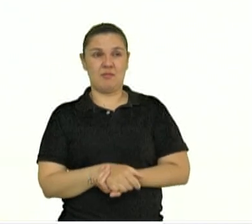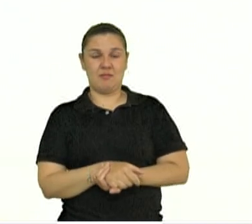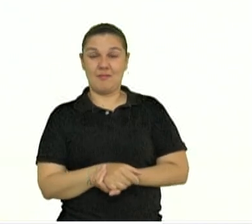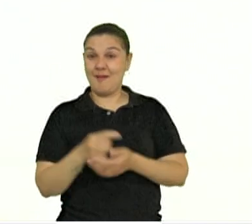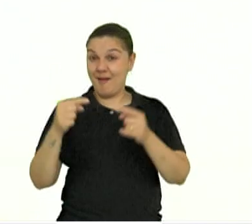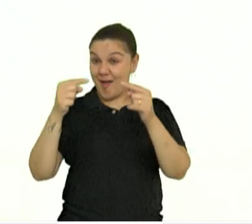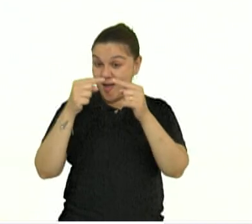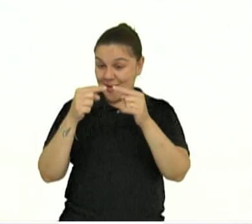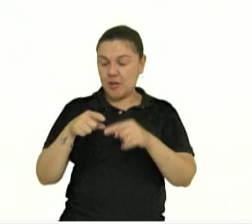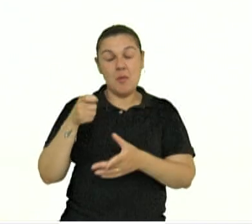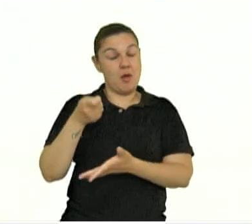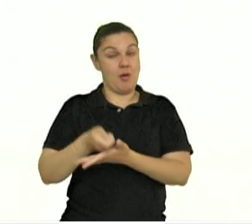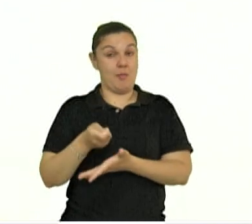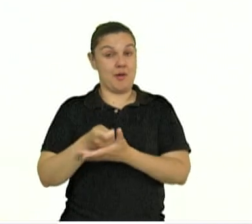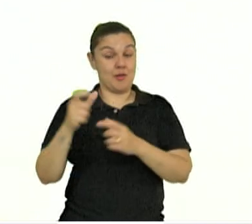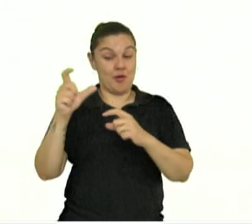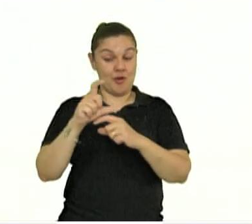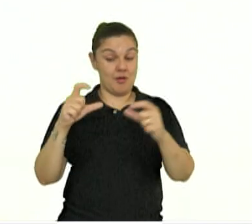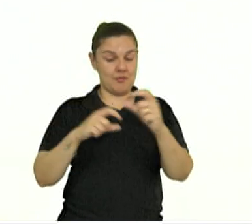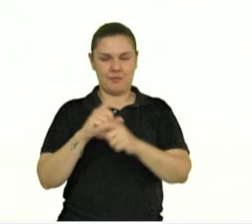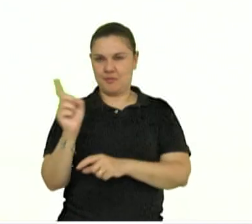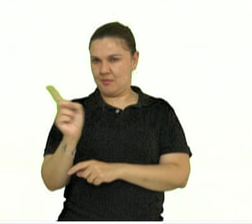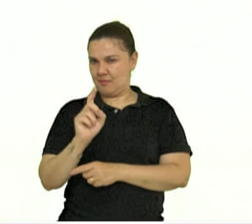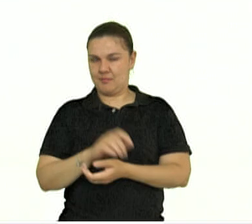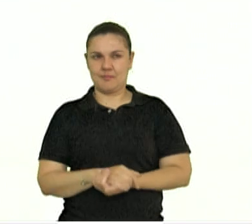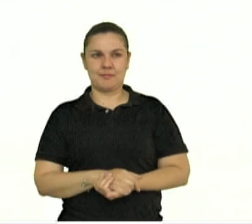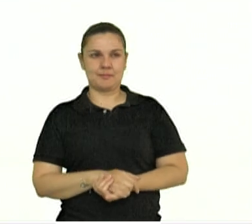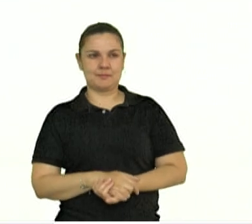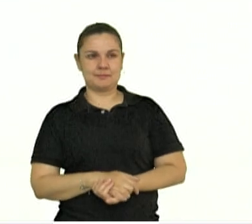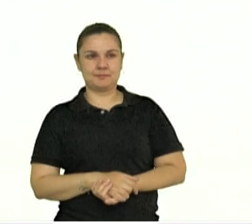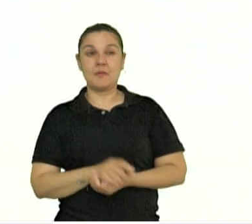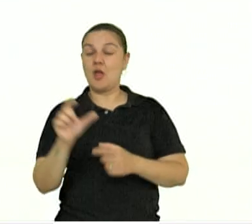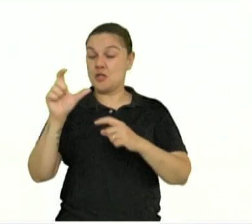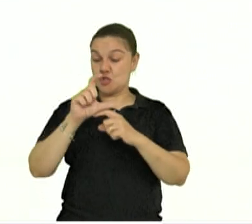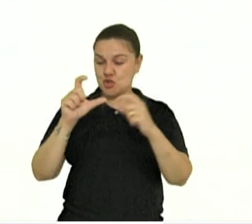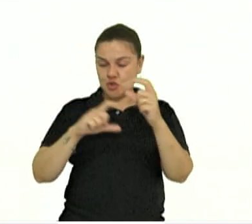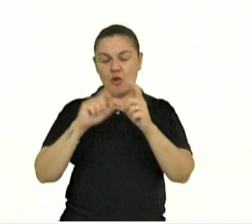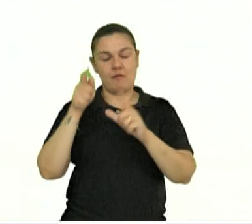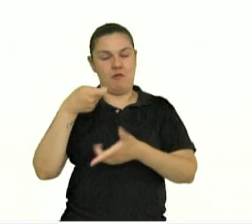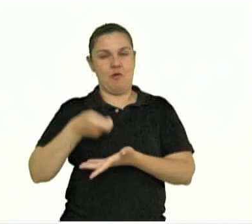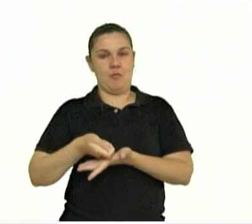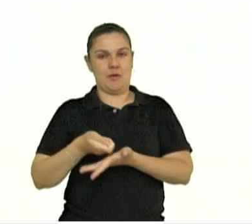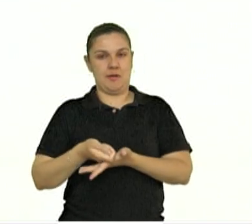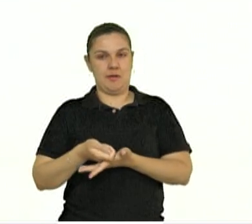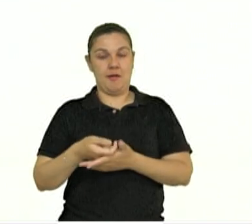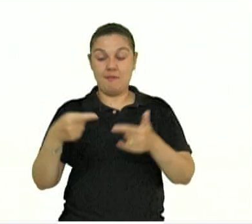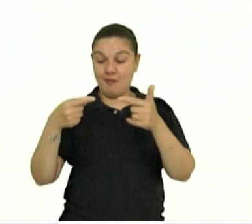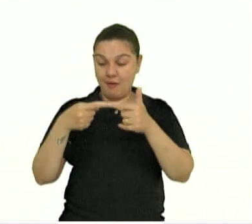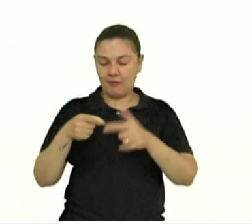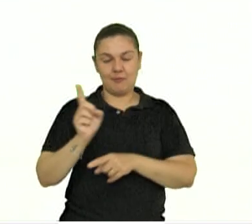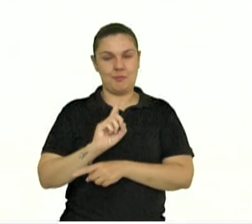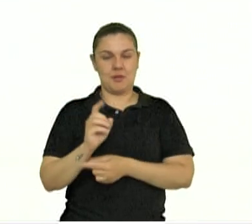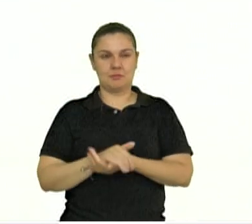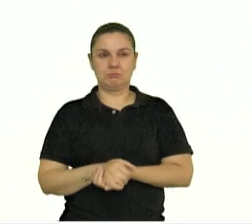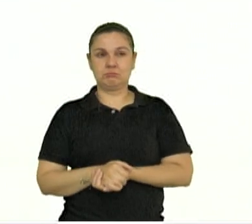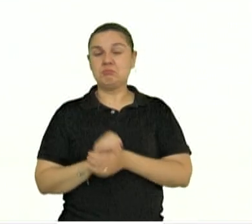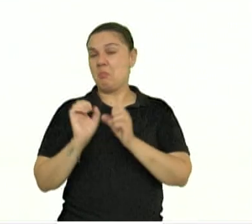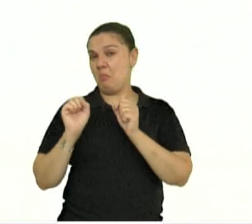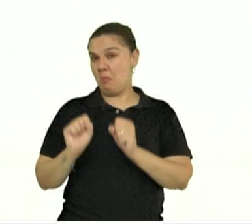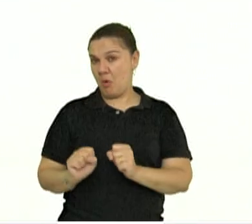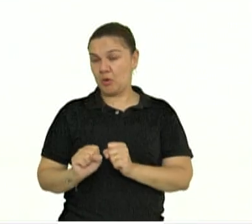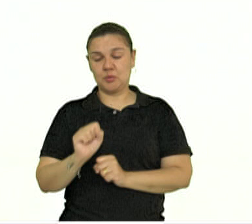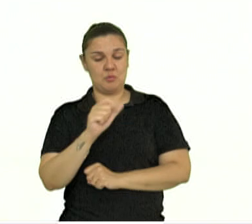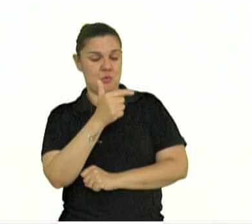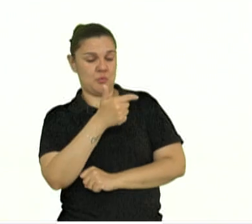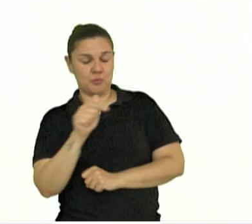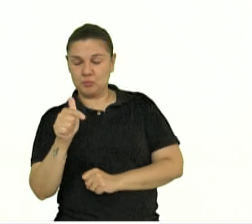as rimas são obrigatórias e as estrofes não, as estrofes são obrigatórias e as rimas não, podem ou não